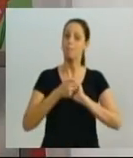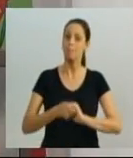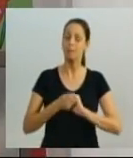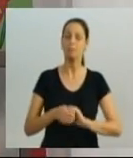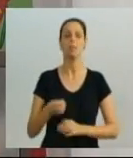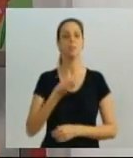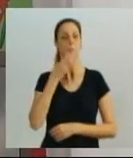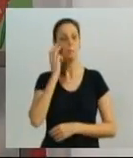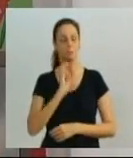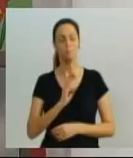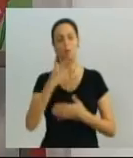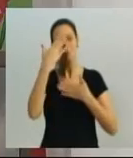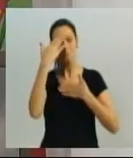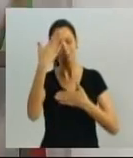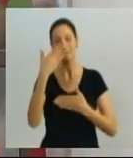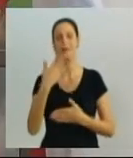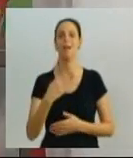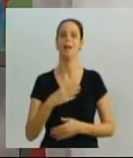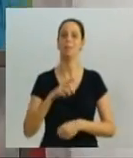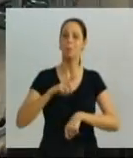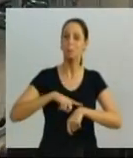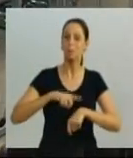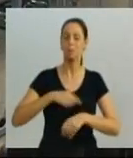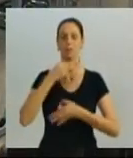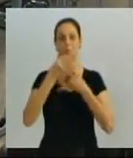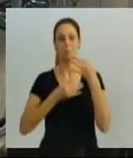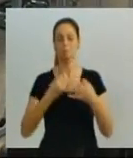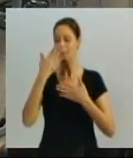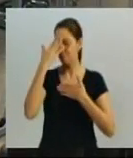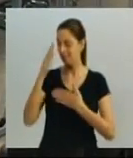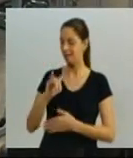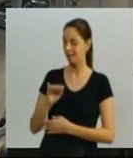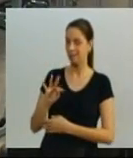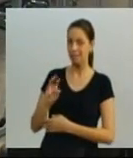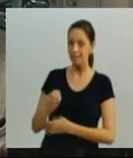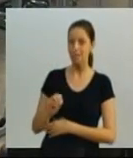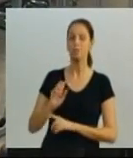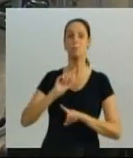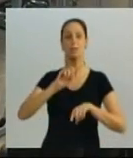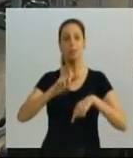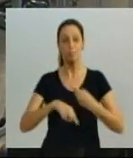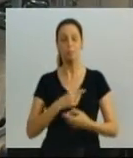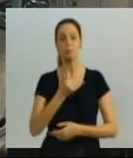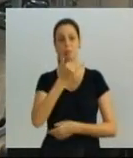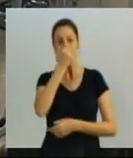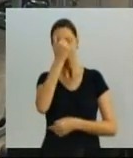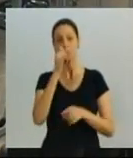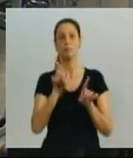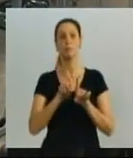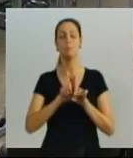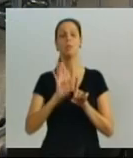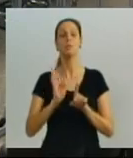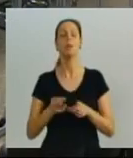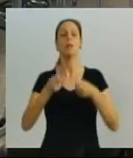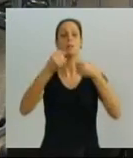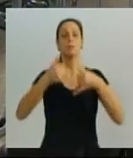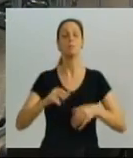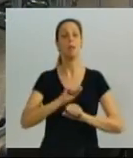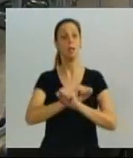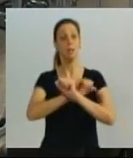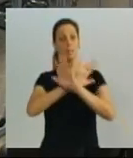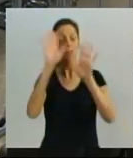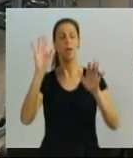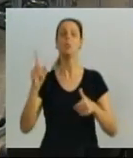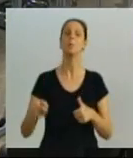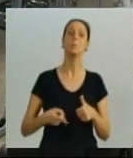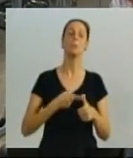pelo espaço. Obrigado, Ito. E para nós não apanharmos depois, e para ficar esclarecido, primeiro devo